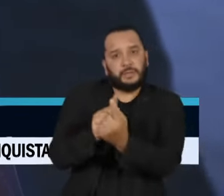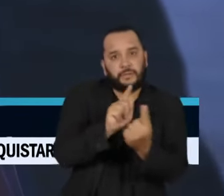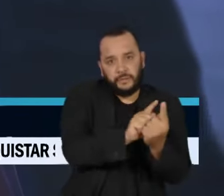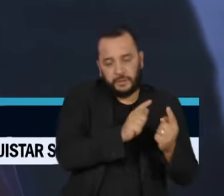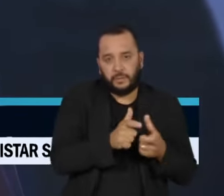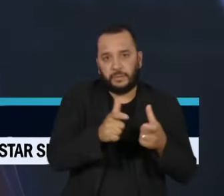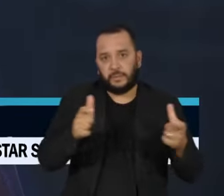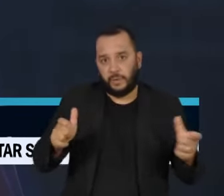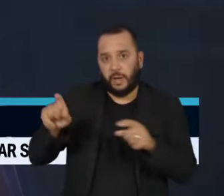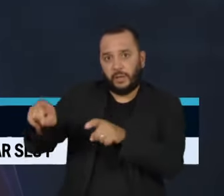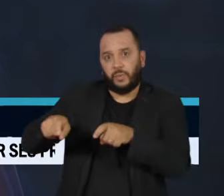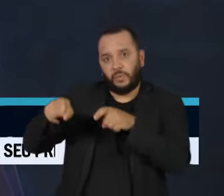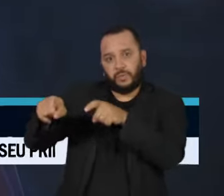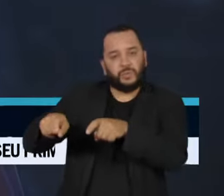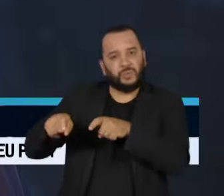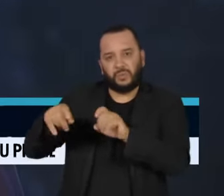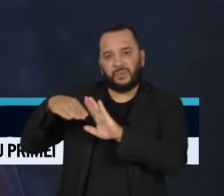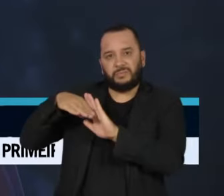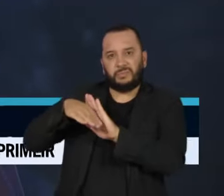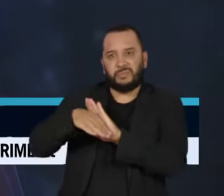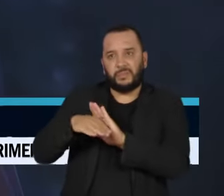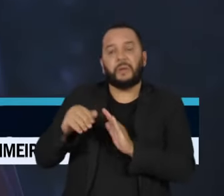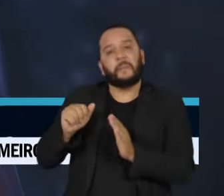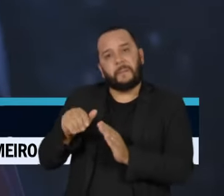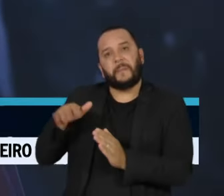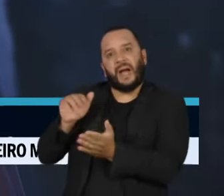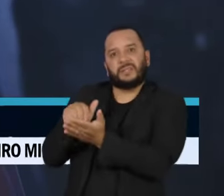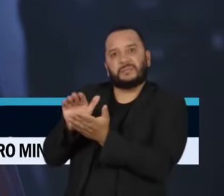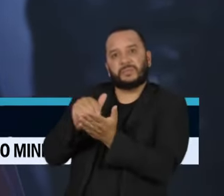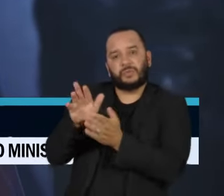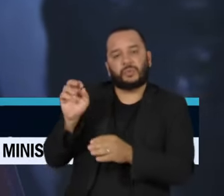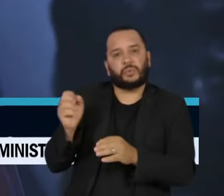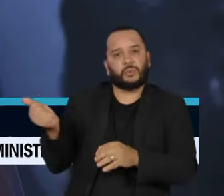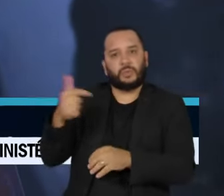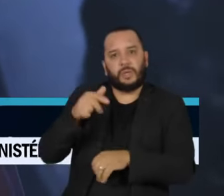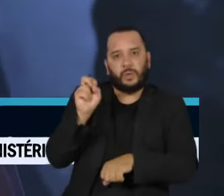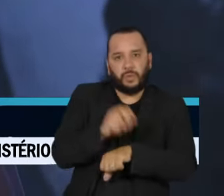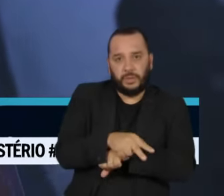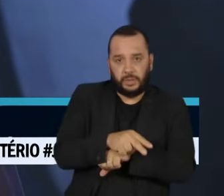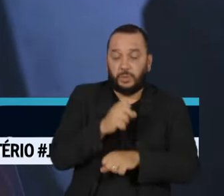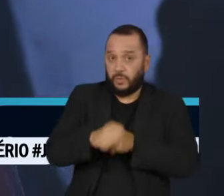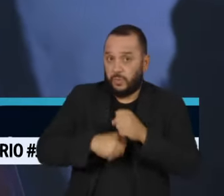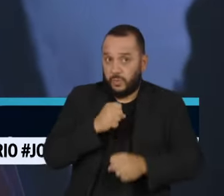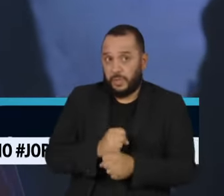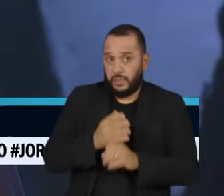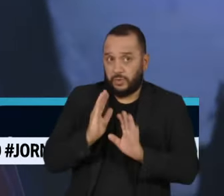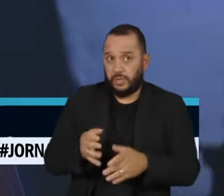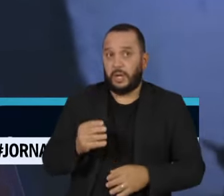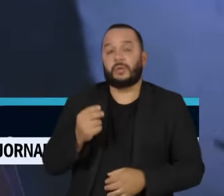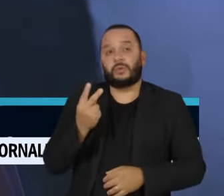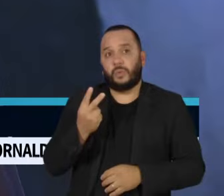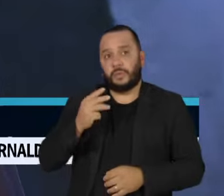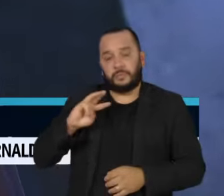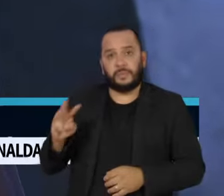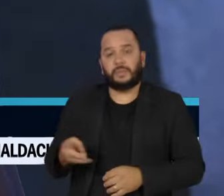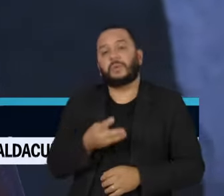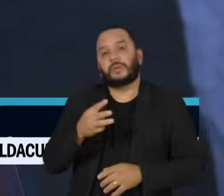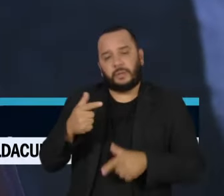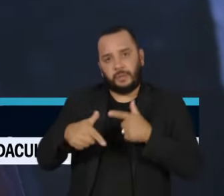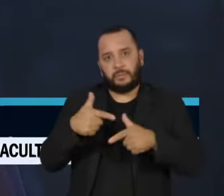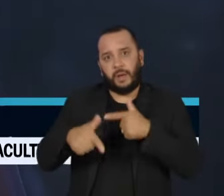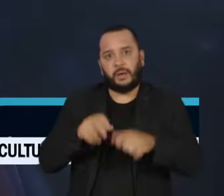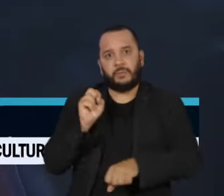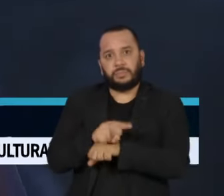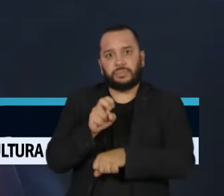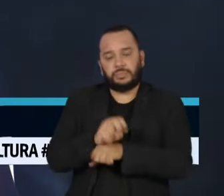resultado negativo, mas demitiram do que contrataram. No ano, o saldo positivo chega a quase 2 milhões e meio de empregos formais no